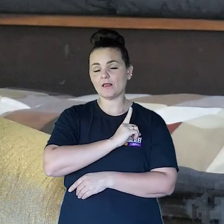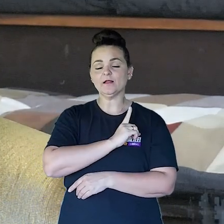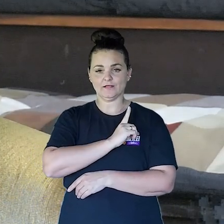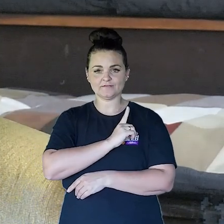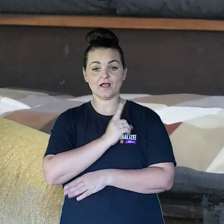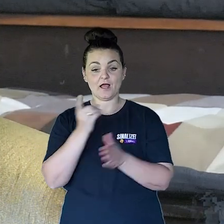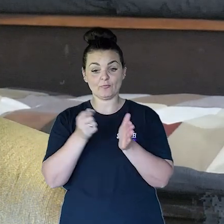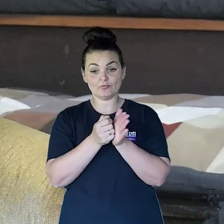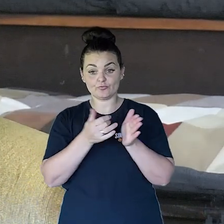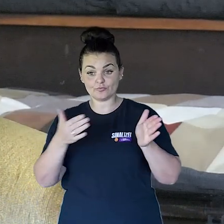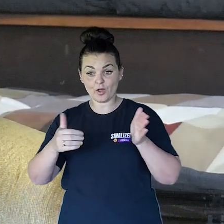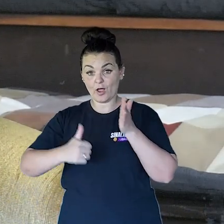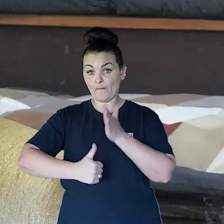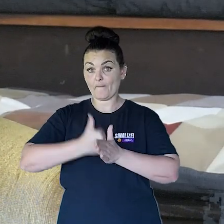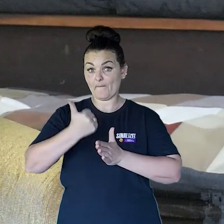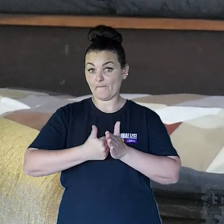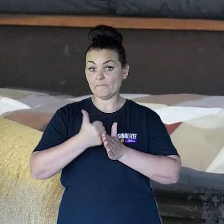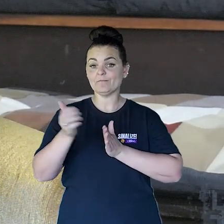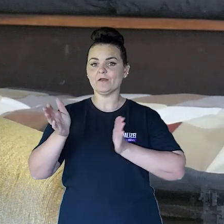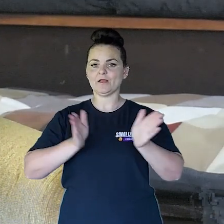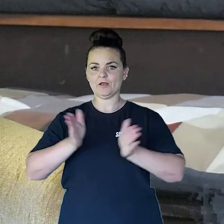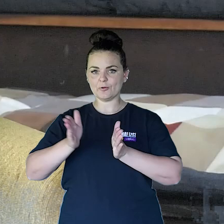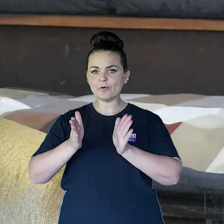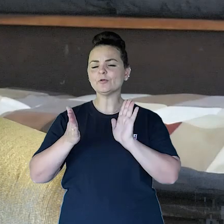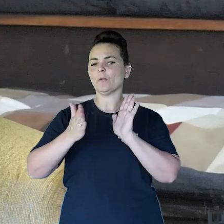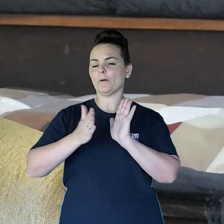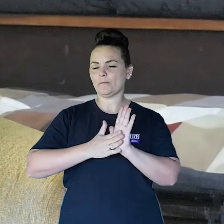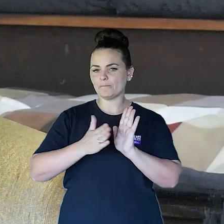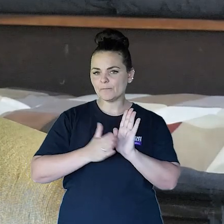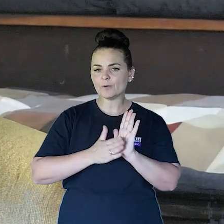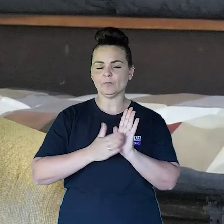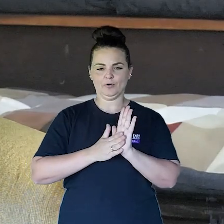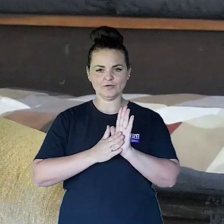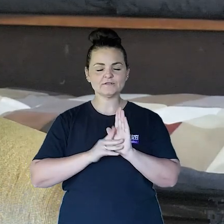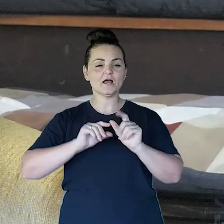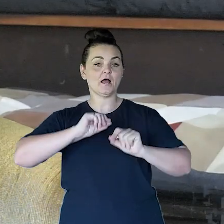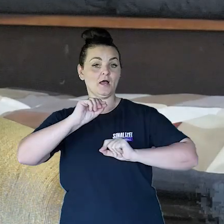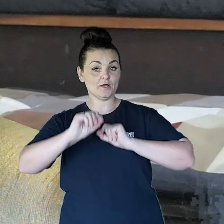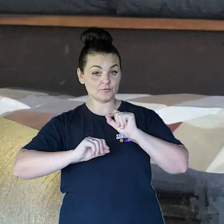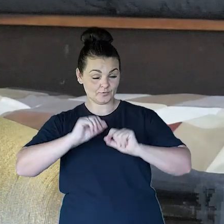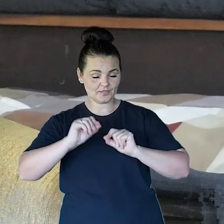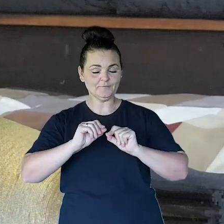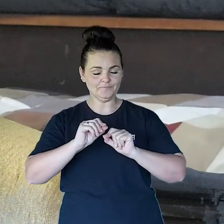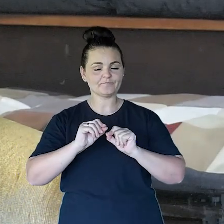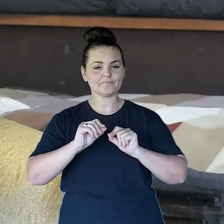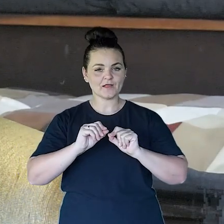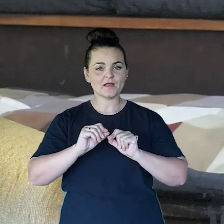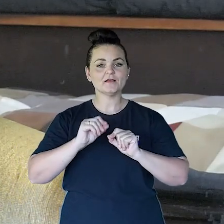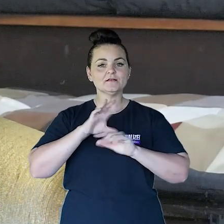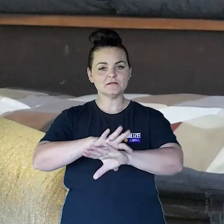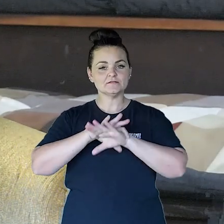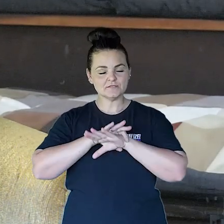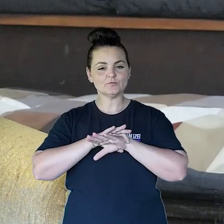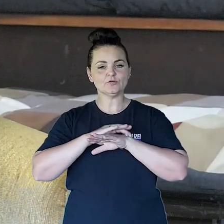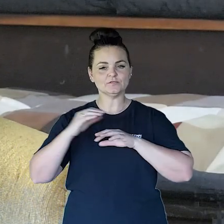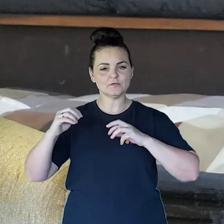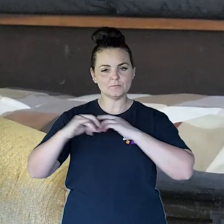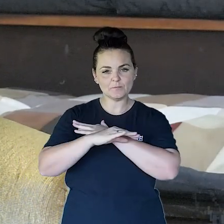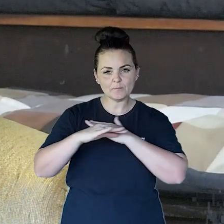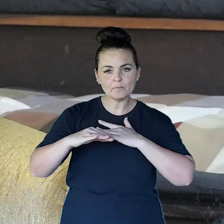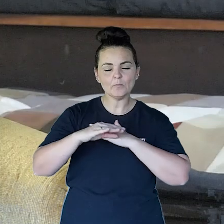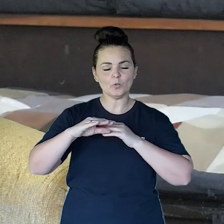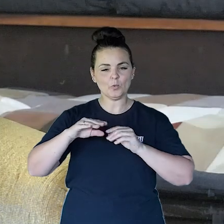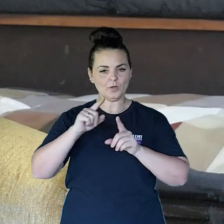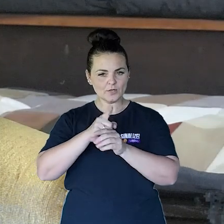mandato, trazendo consigo propostas e ideias das áreas de segurança pública e educação para representar toda a